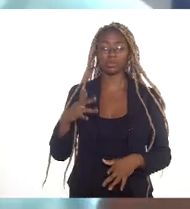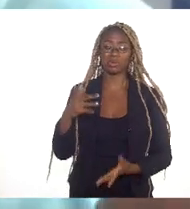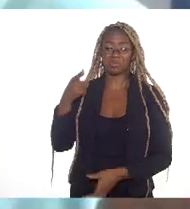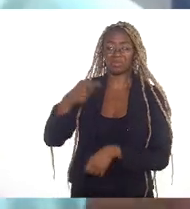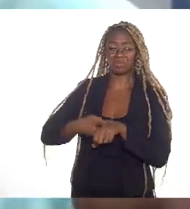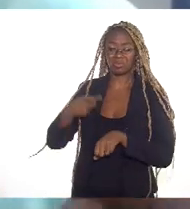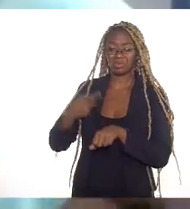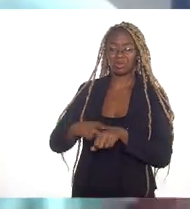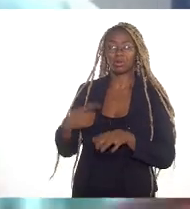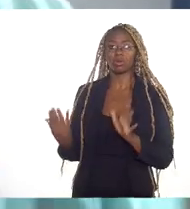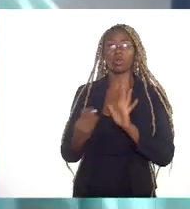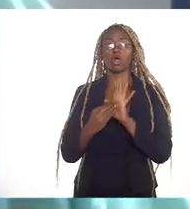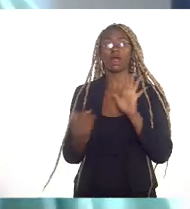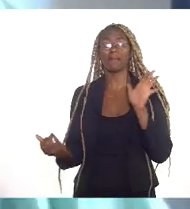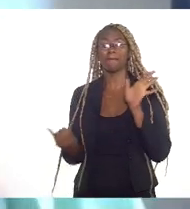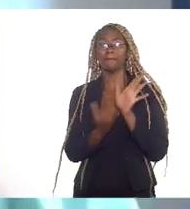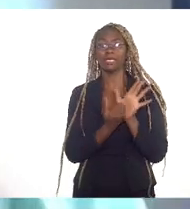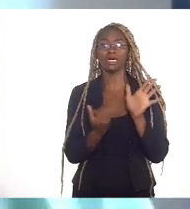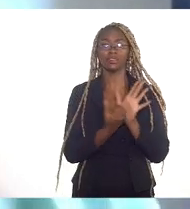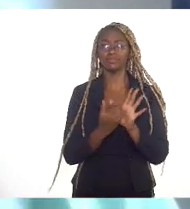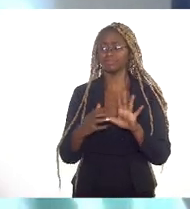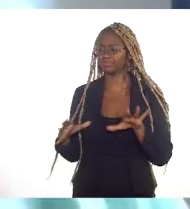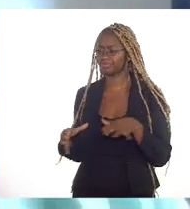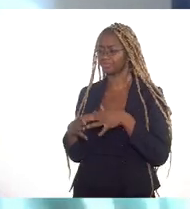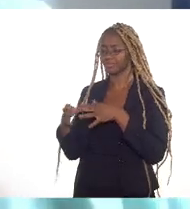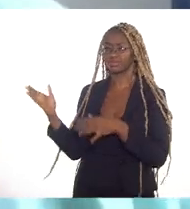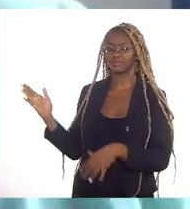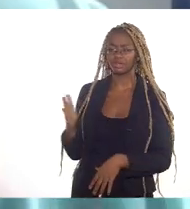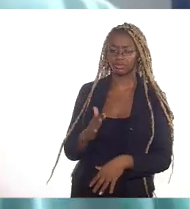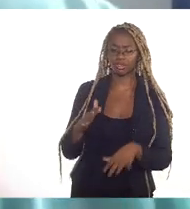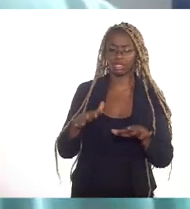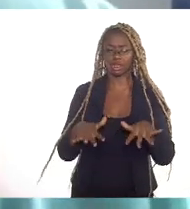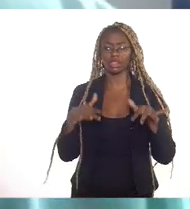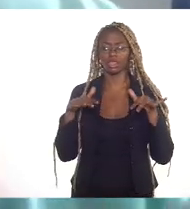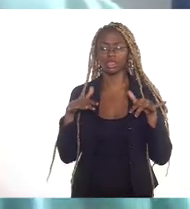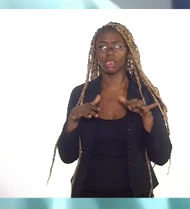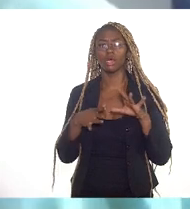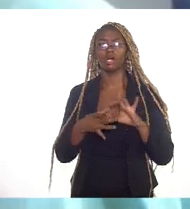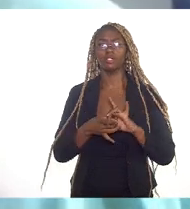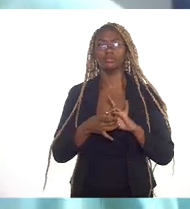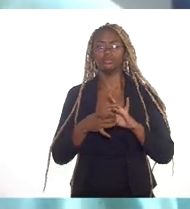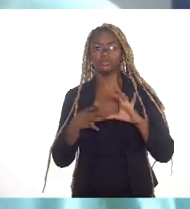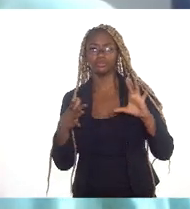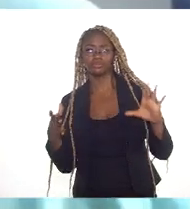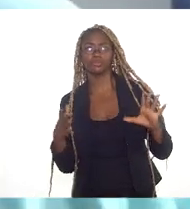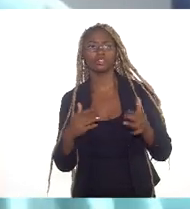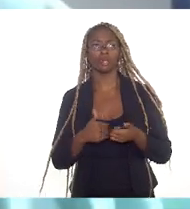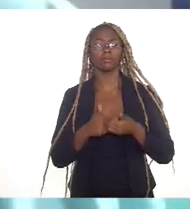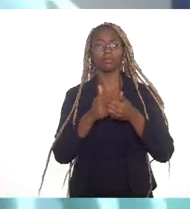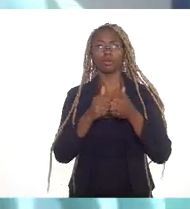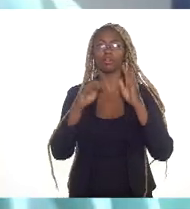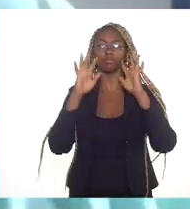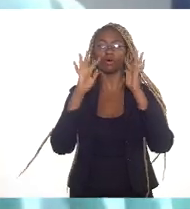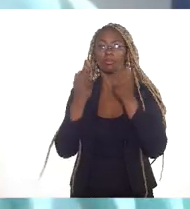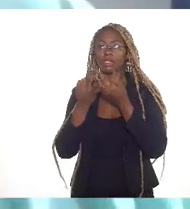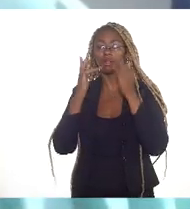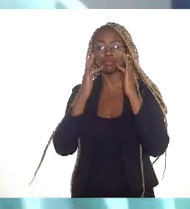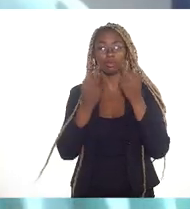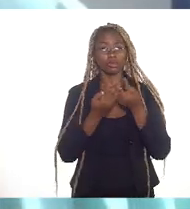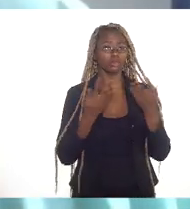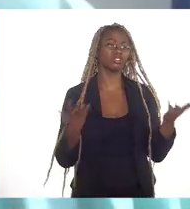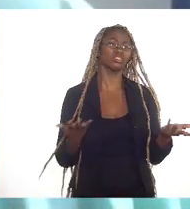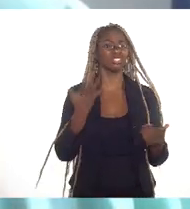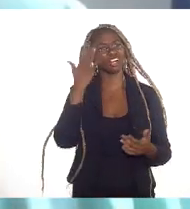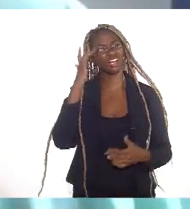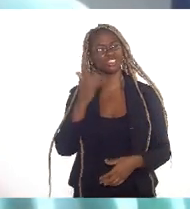de estigma, uma entidade que veio aqui, ajudou uma audiência, apoia centenas de famílias. Então, eu acho uma coisa